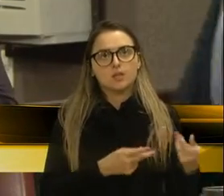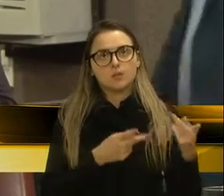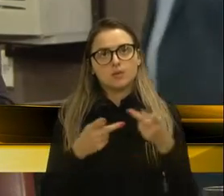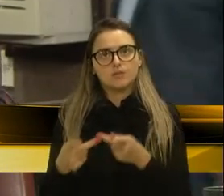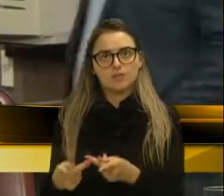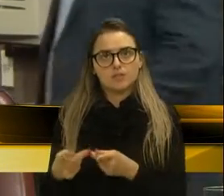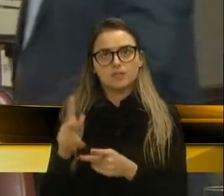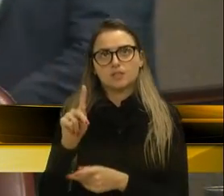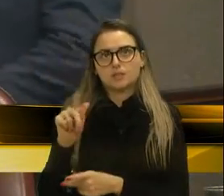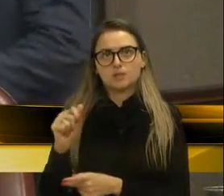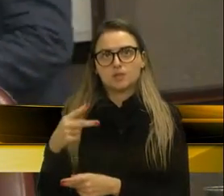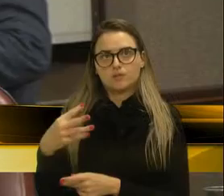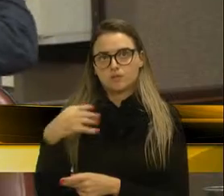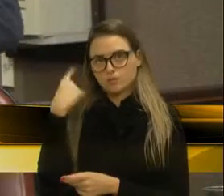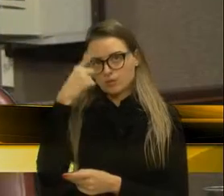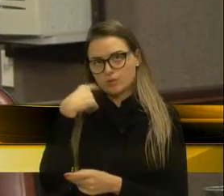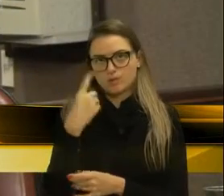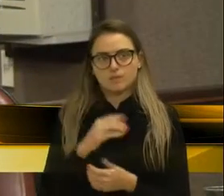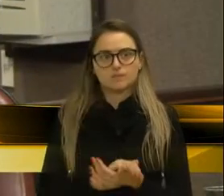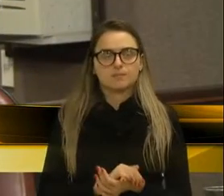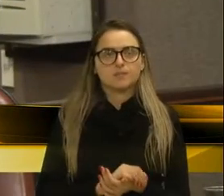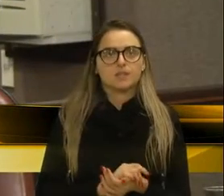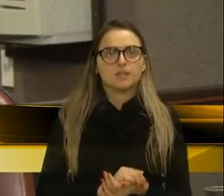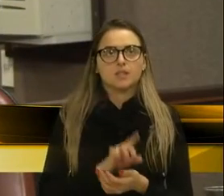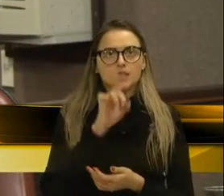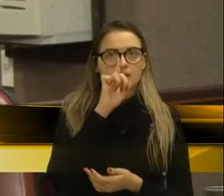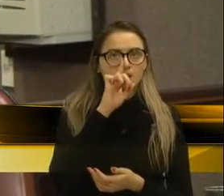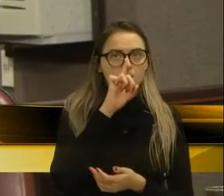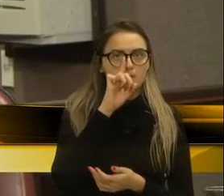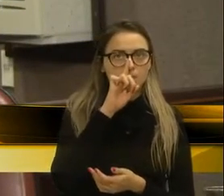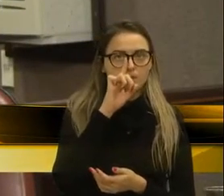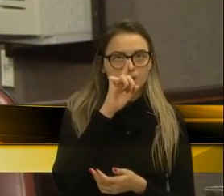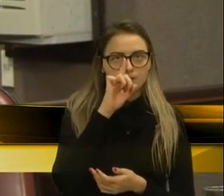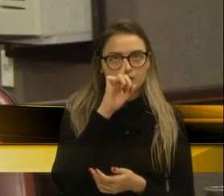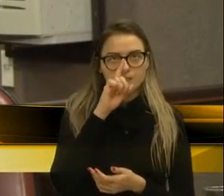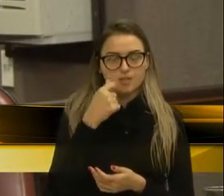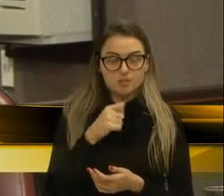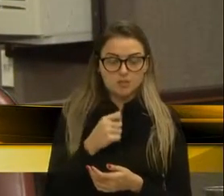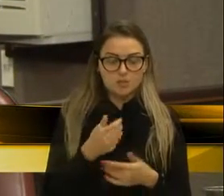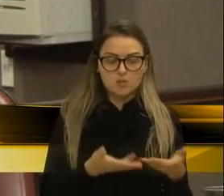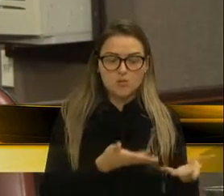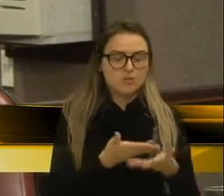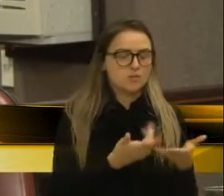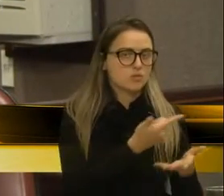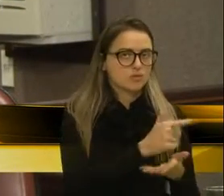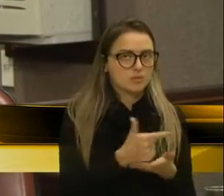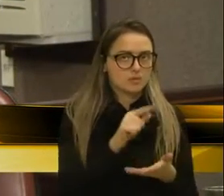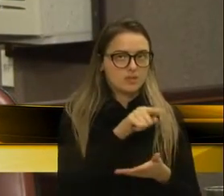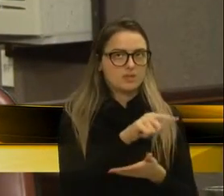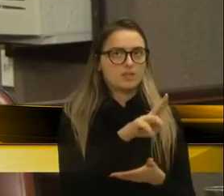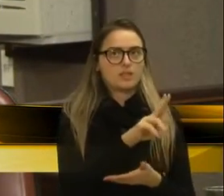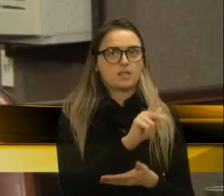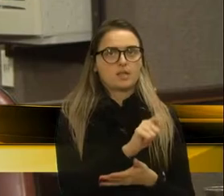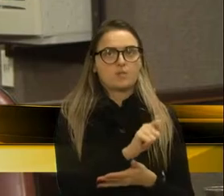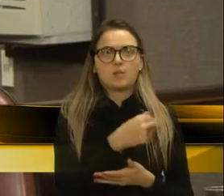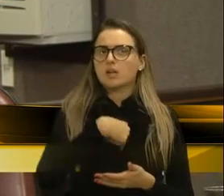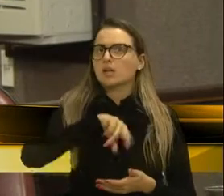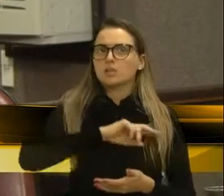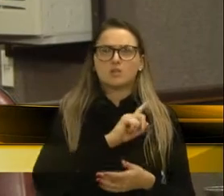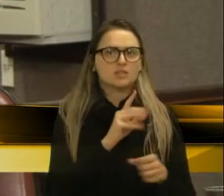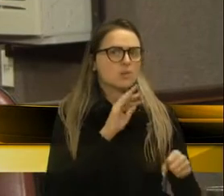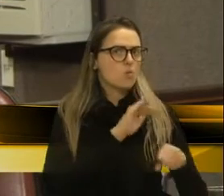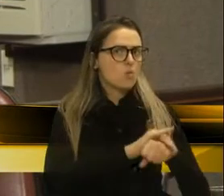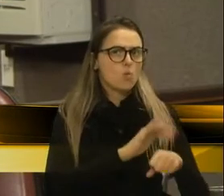o postão 24 horas. E essa mãe que teve o atendimento negligenciado lá na UPA, e aqui nós não estamos